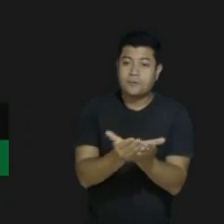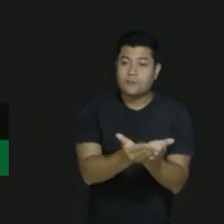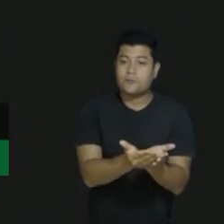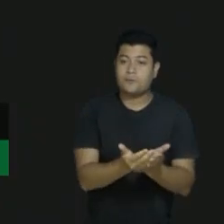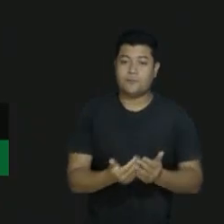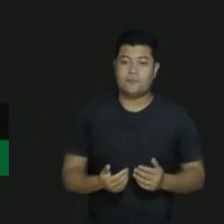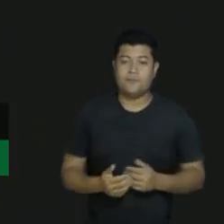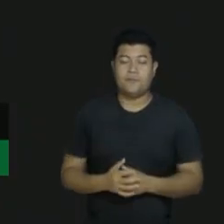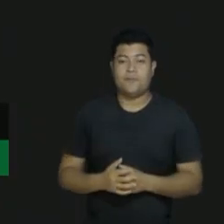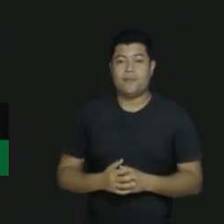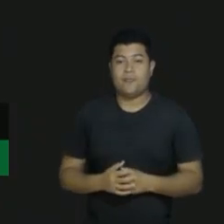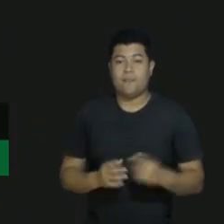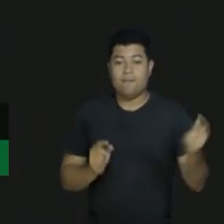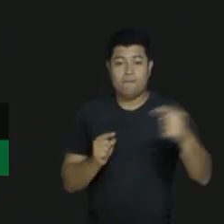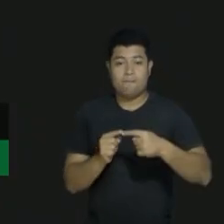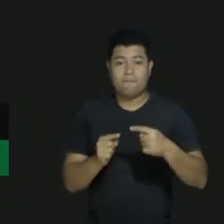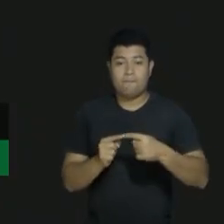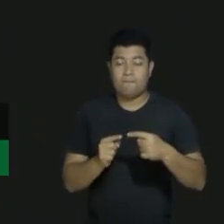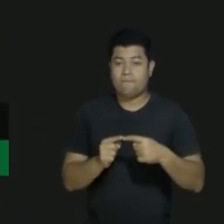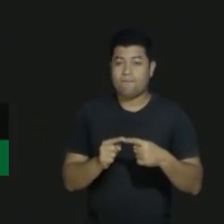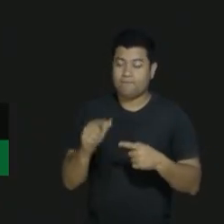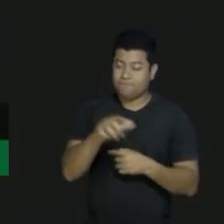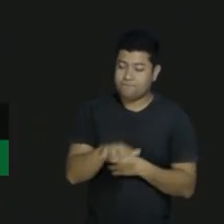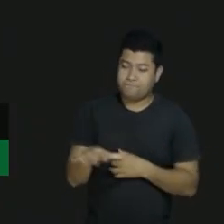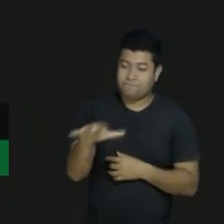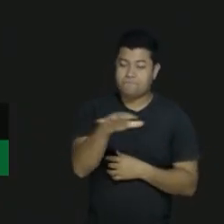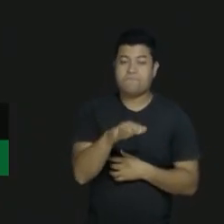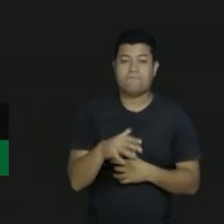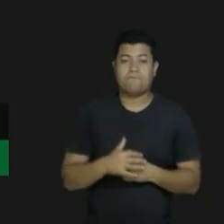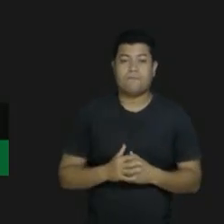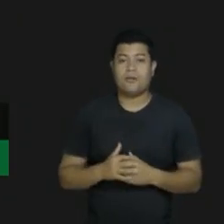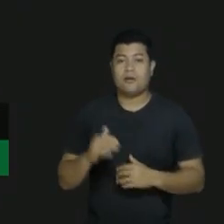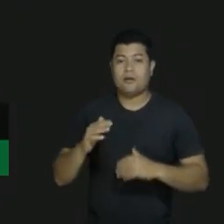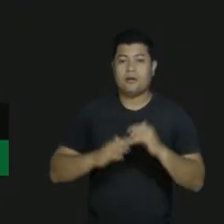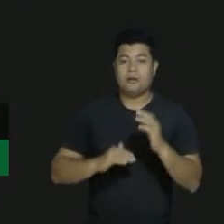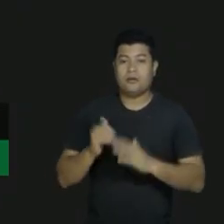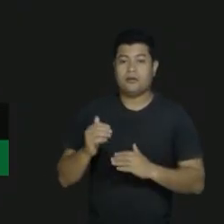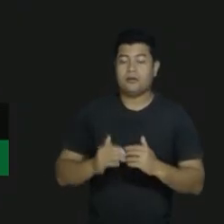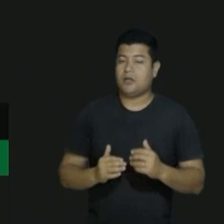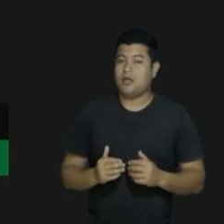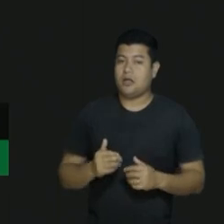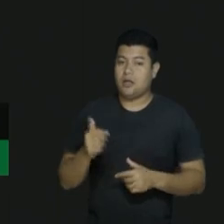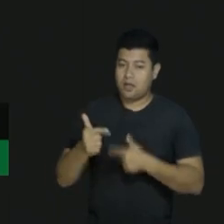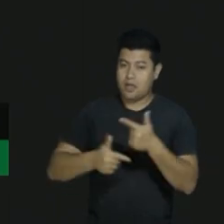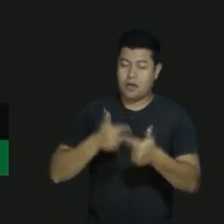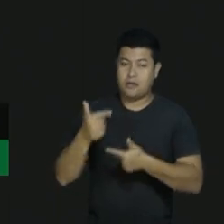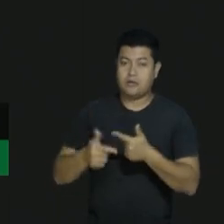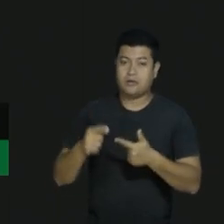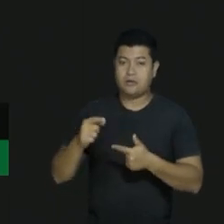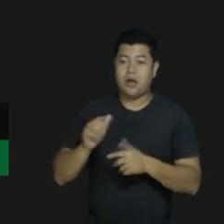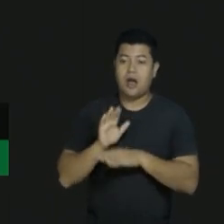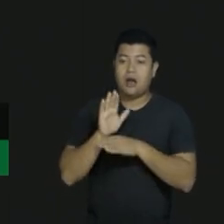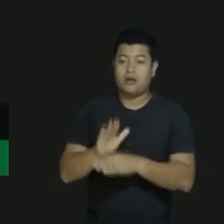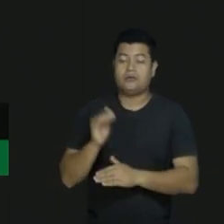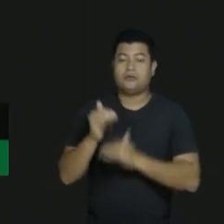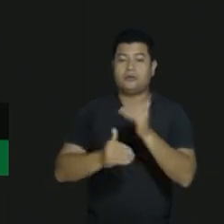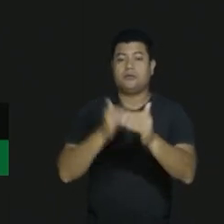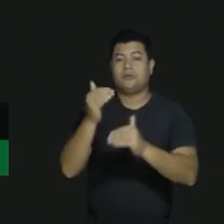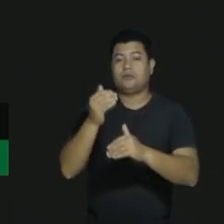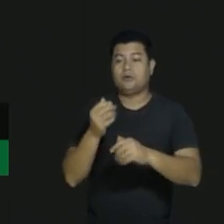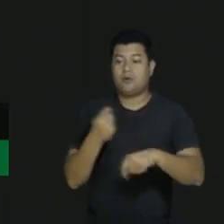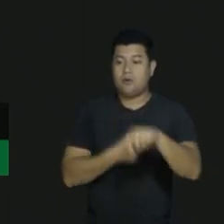ver com essa área e uma área que é atividade fim, que o fim disso tudo é o desenvolvimento econômico e social do nosso estado.